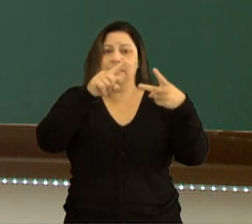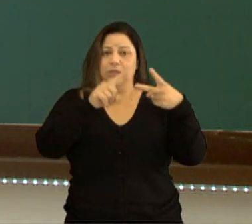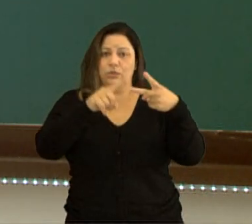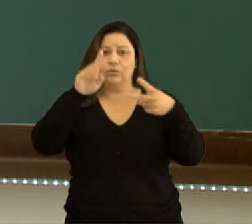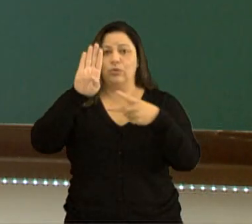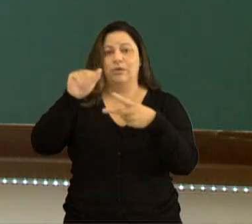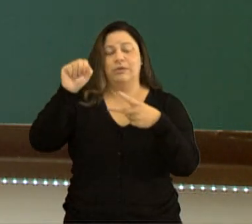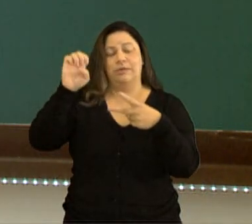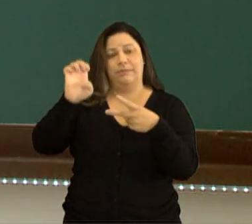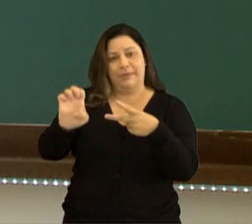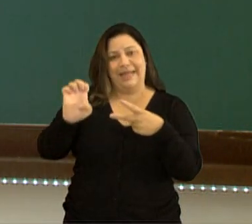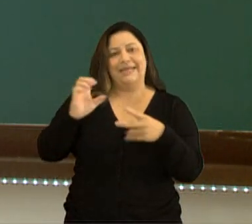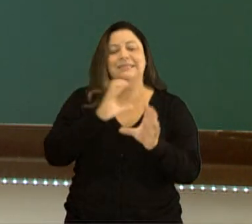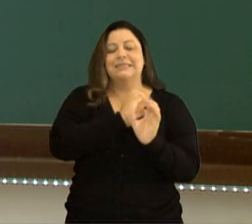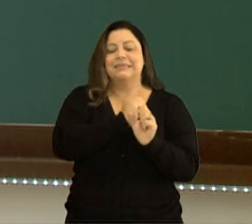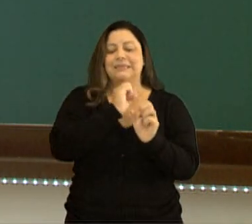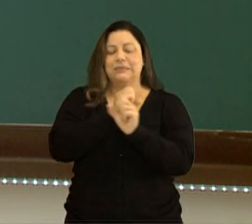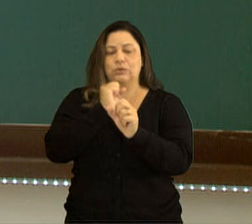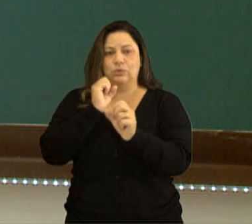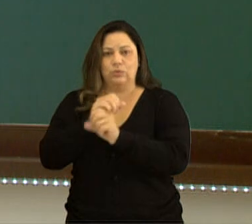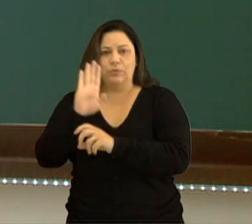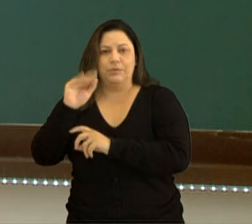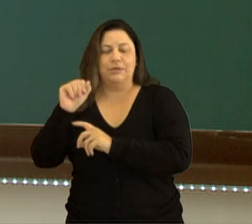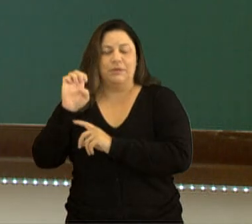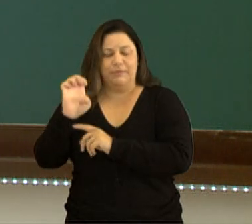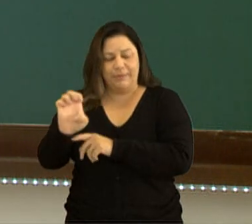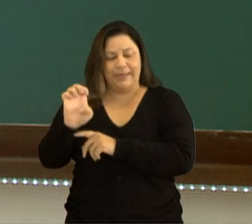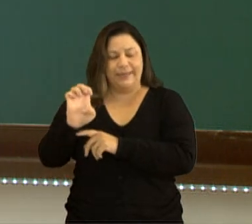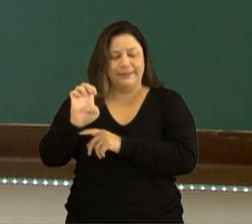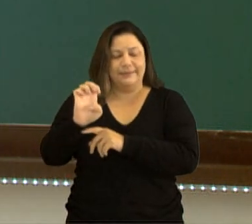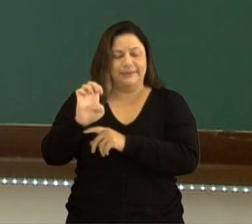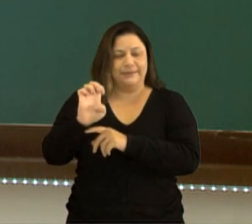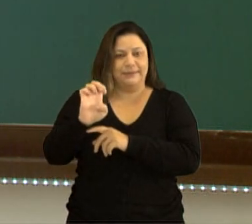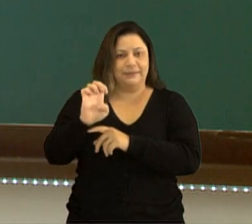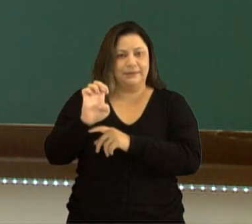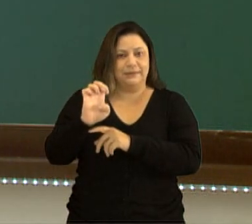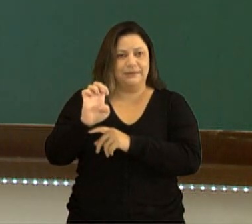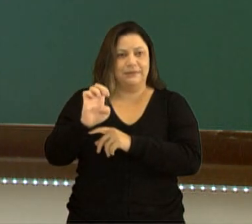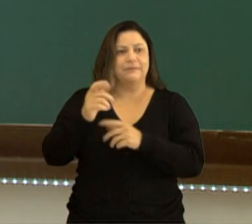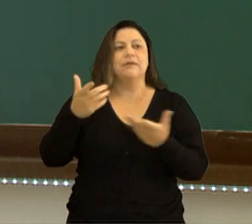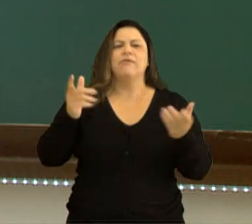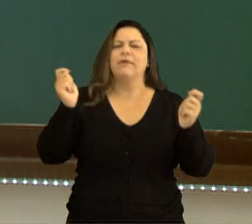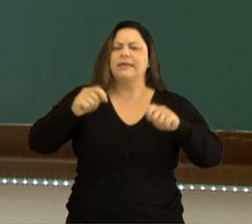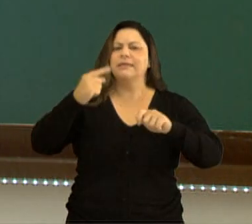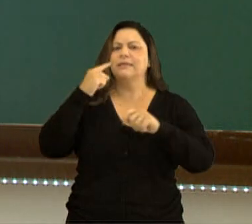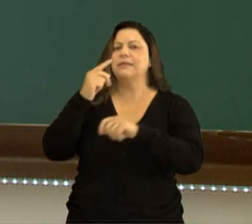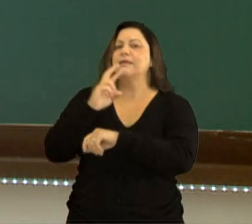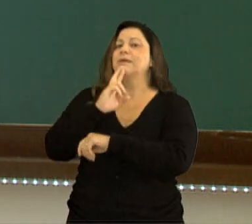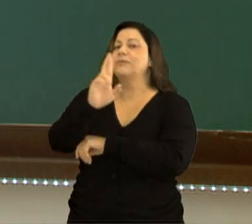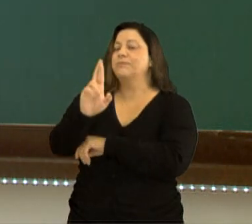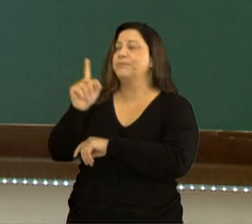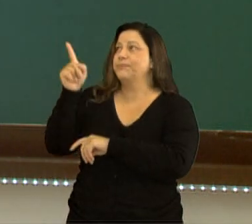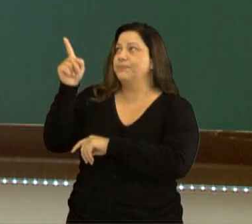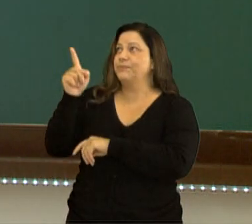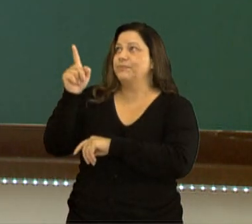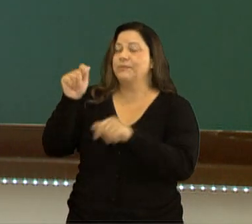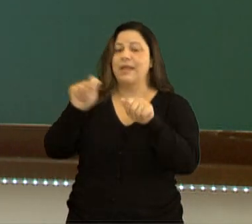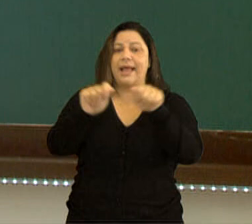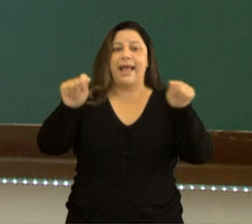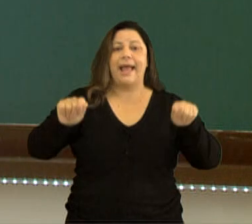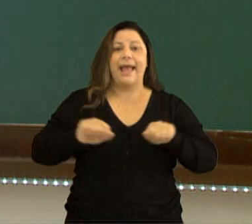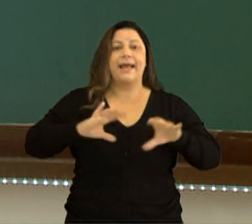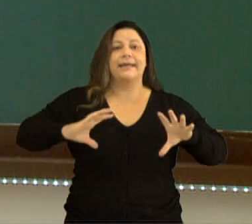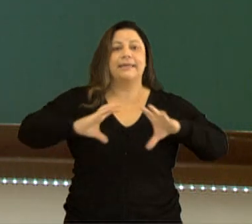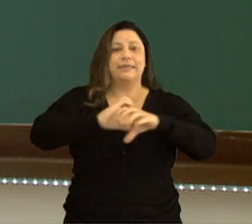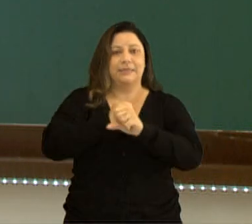A soma das áreas da base mais a área lateral vai dar o que a gente chama de área total. A área